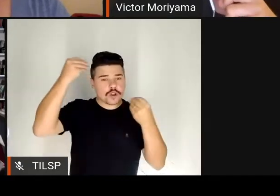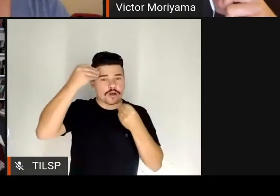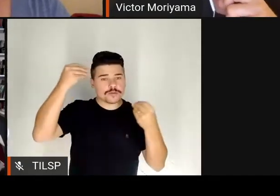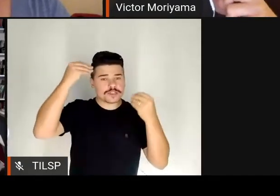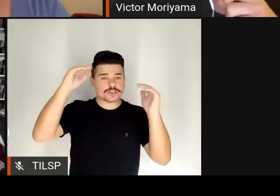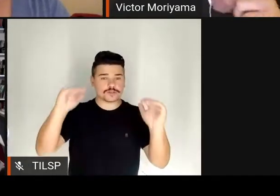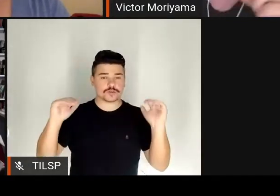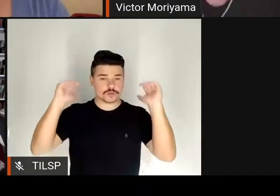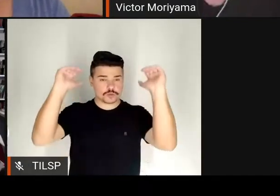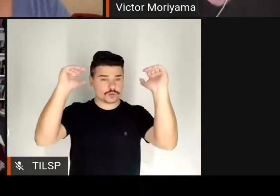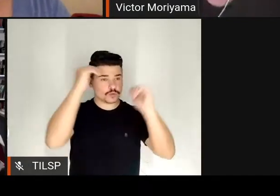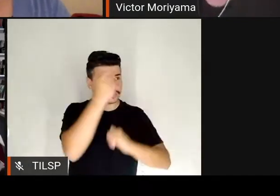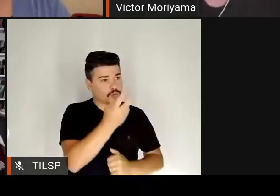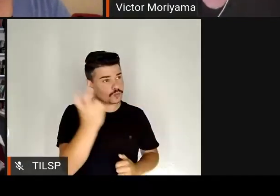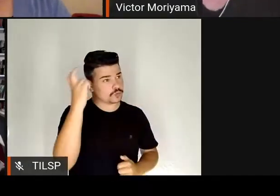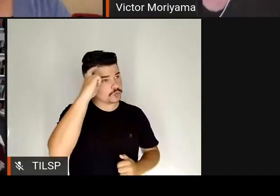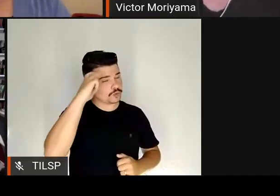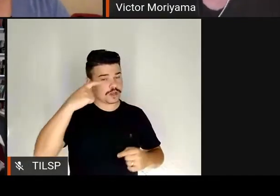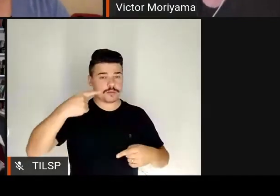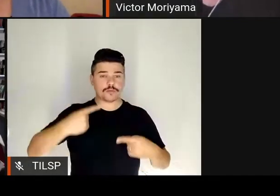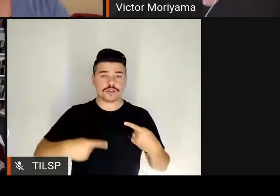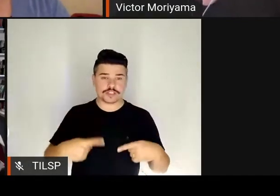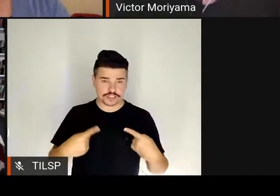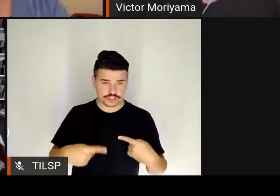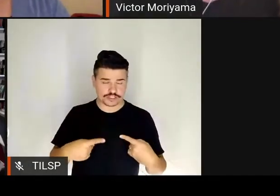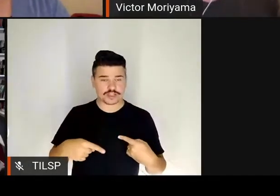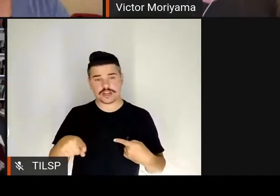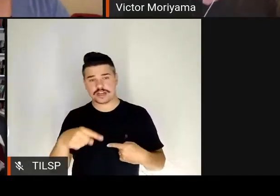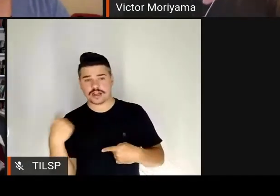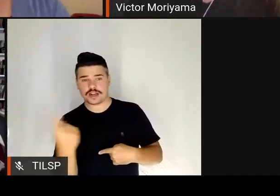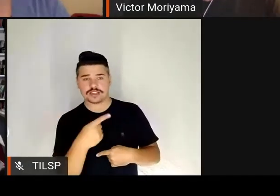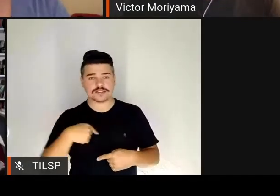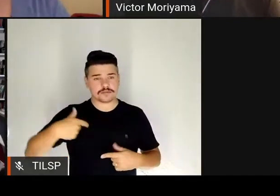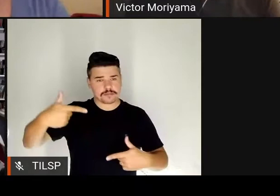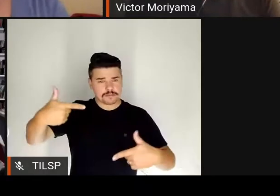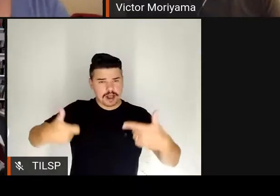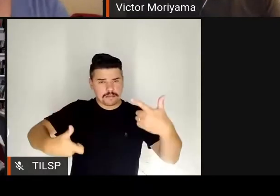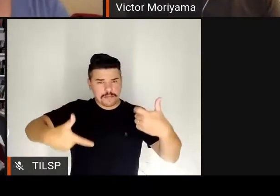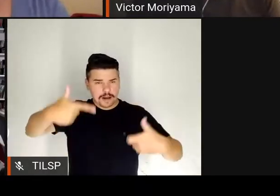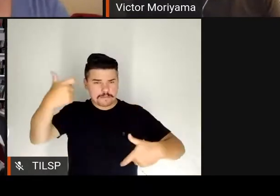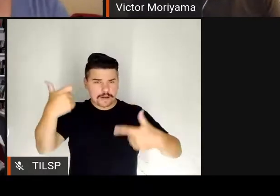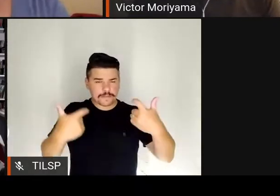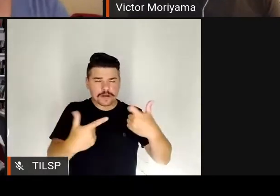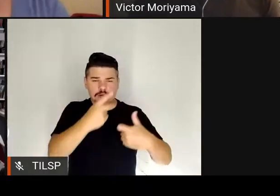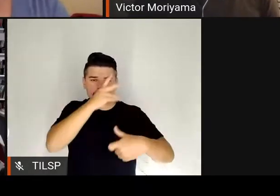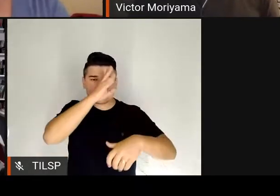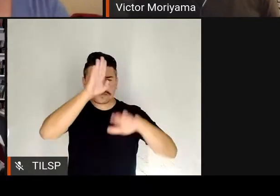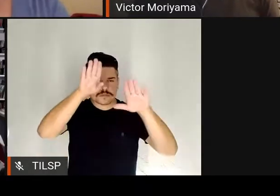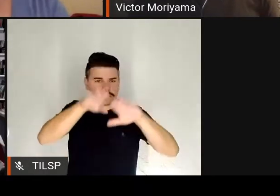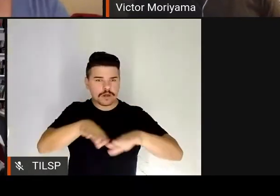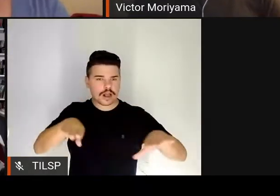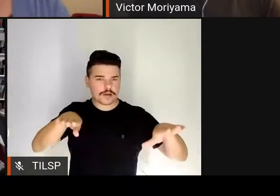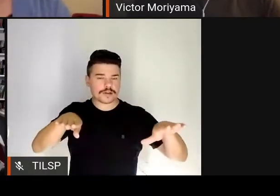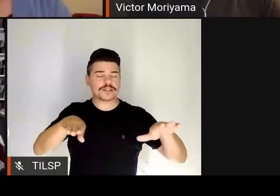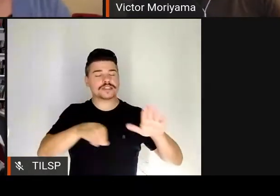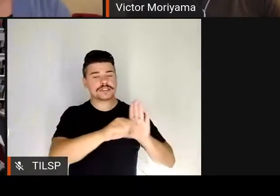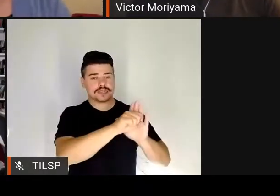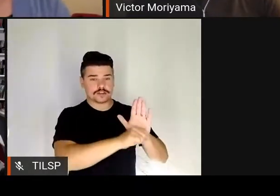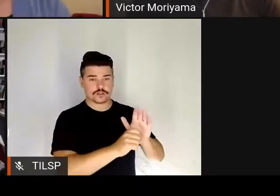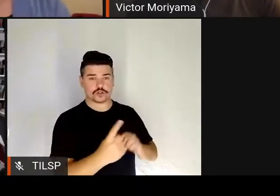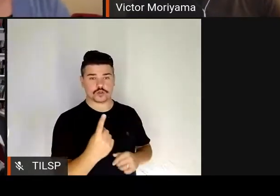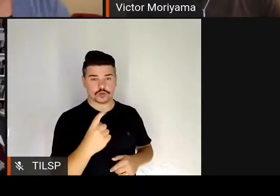e politicamente ao silêncio das armas, e que depois de 18, né, depois do fim da guerra, a